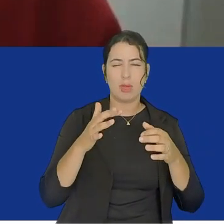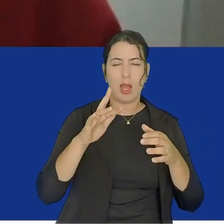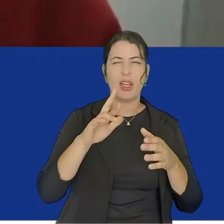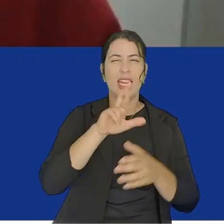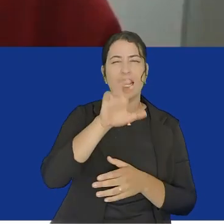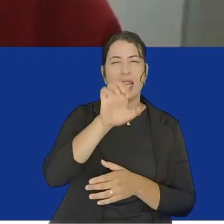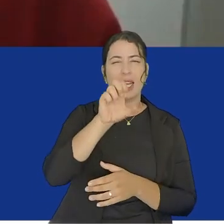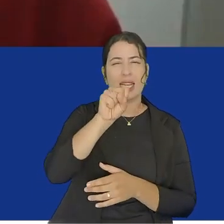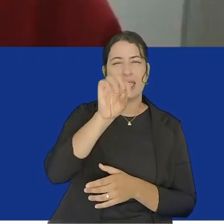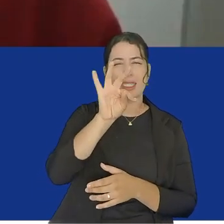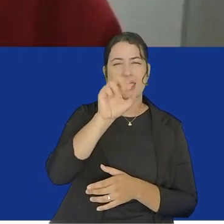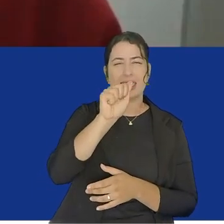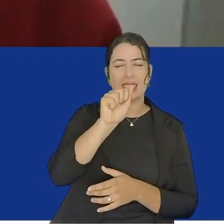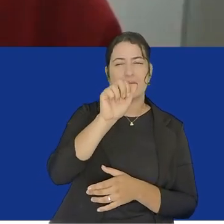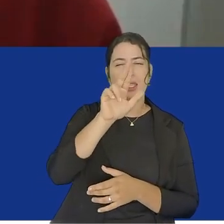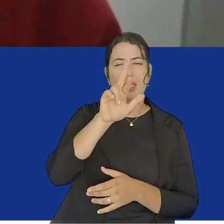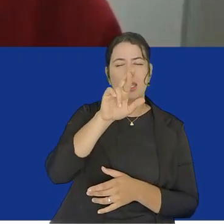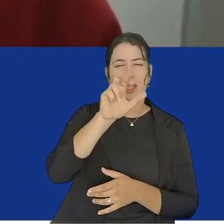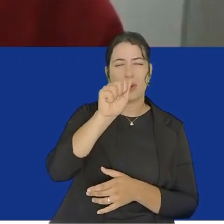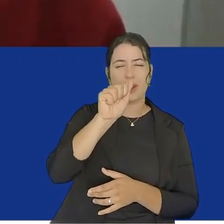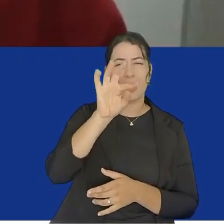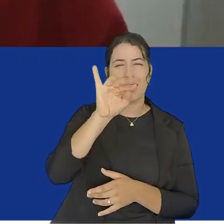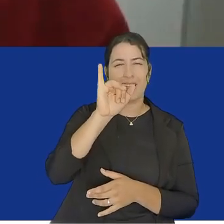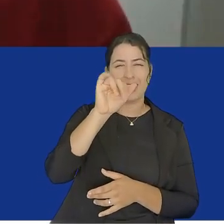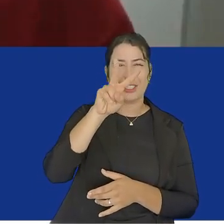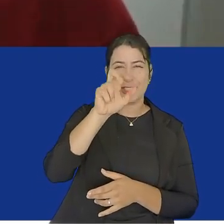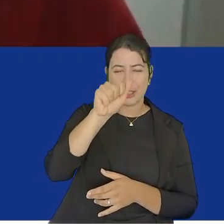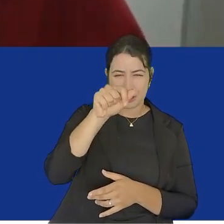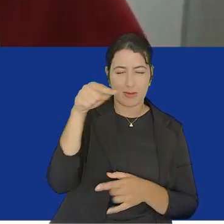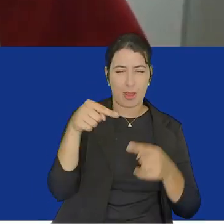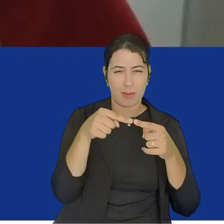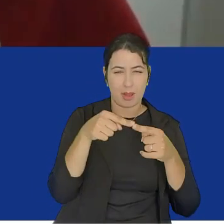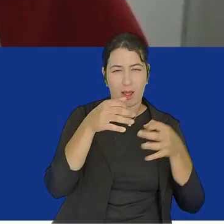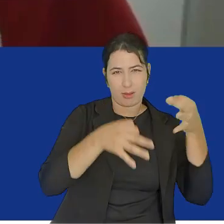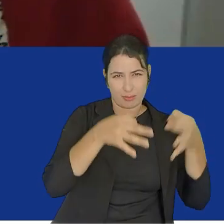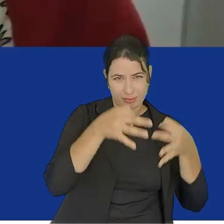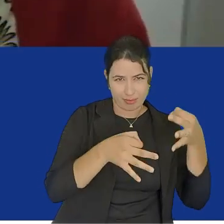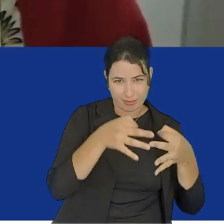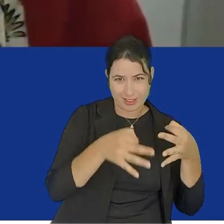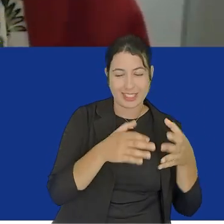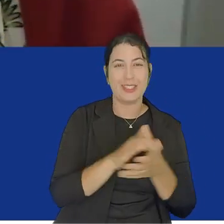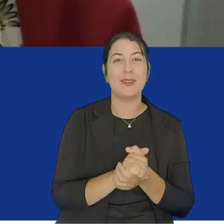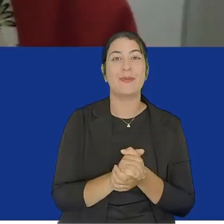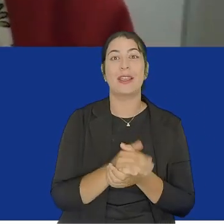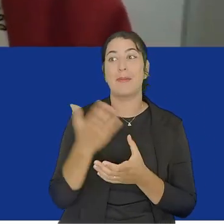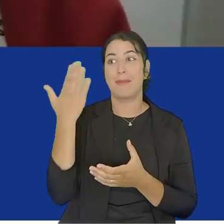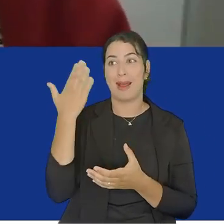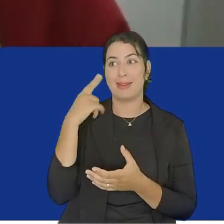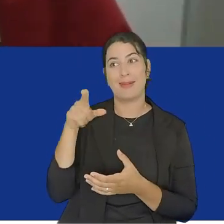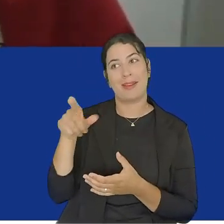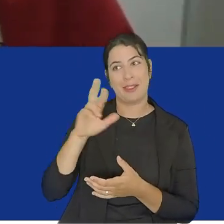e foi, assim, brilhantemente nossa supervisora aqui no Centro de Justiça Restaurativa. Eu ainda estou